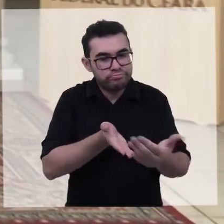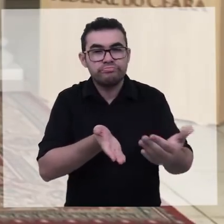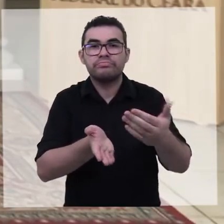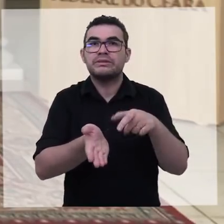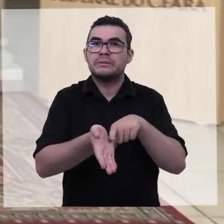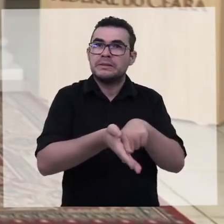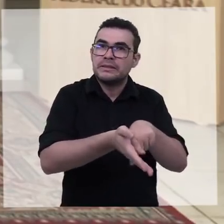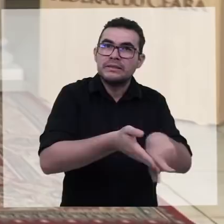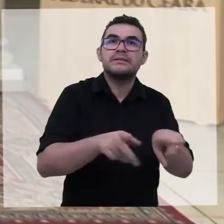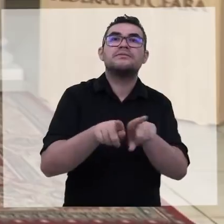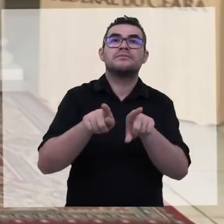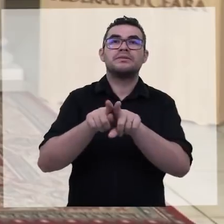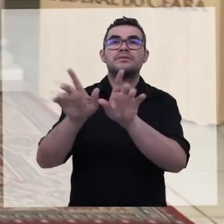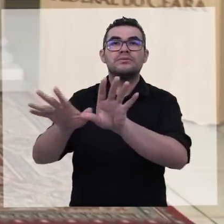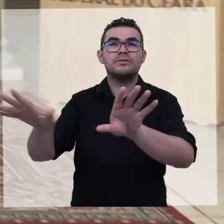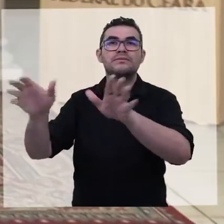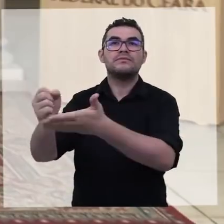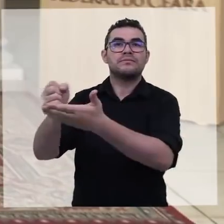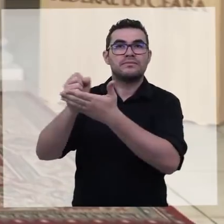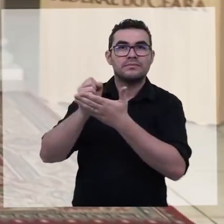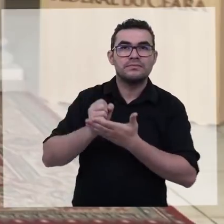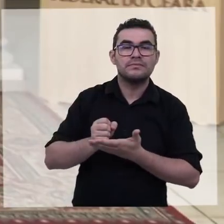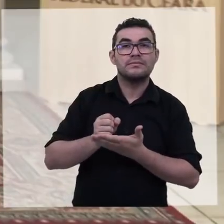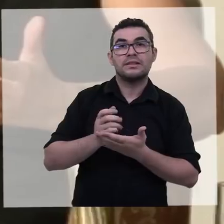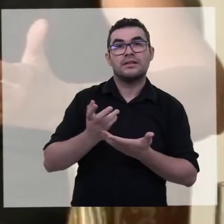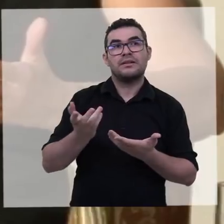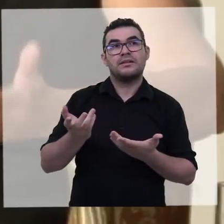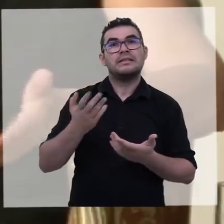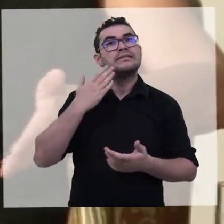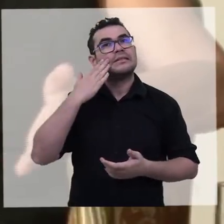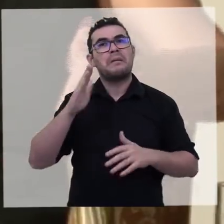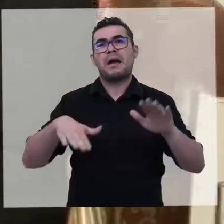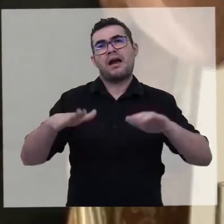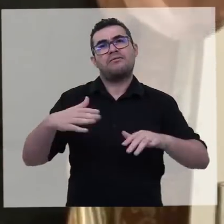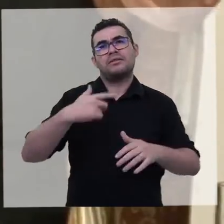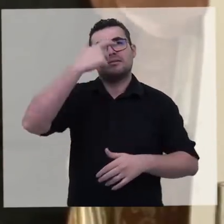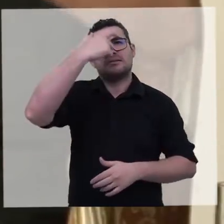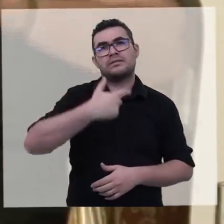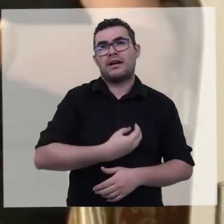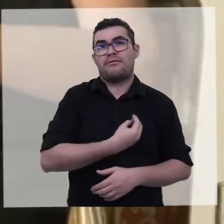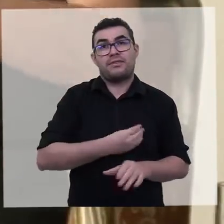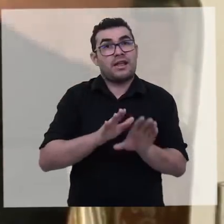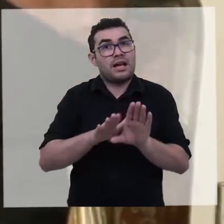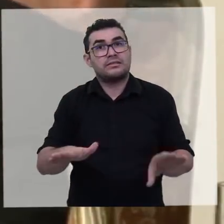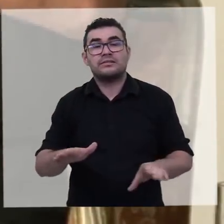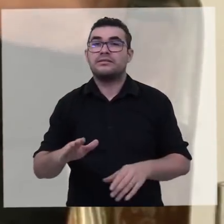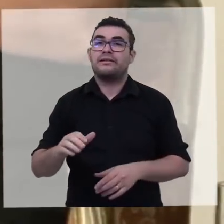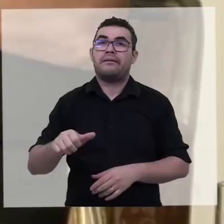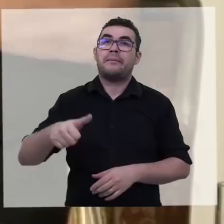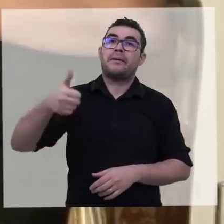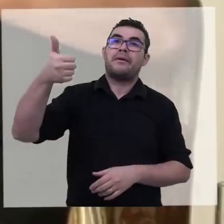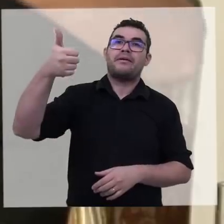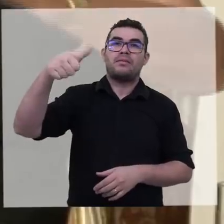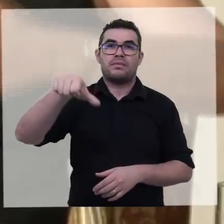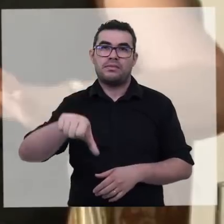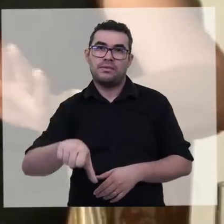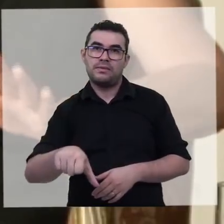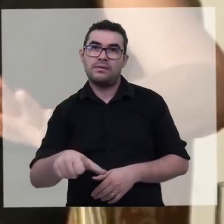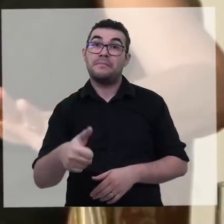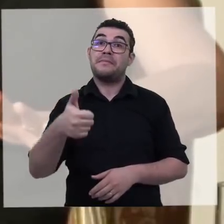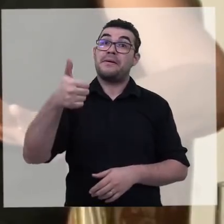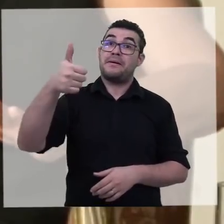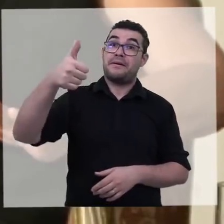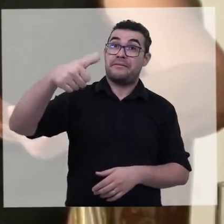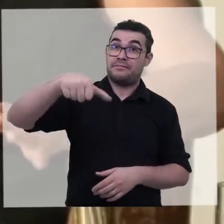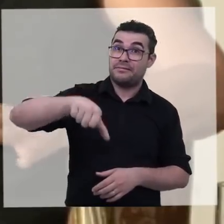nas pesquisas, né, e a gente é mais ou menos uma senoide, época a gente está bem, época não está, a vida da gente